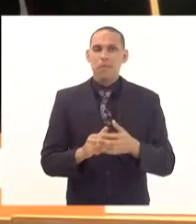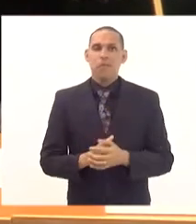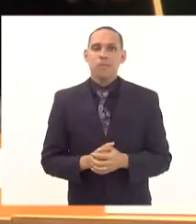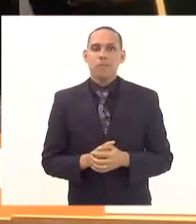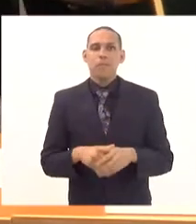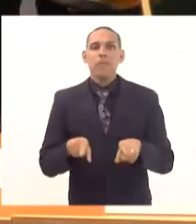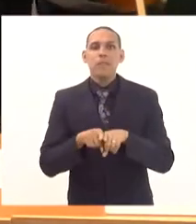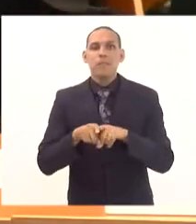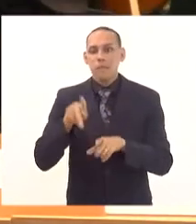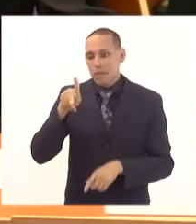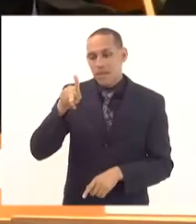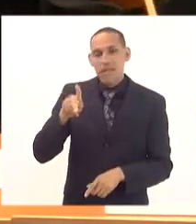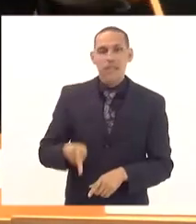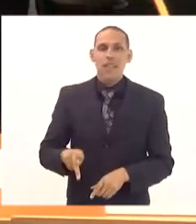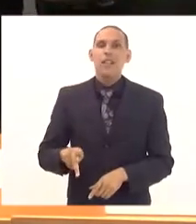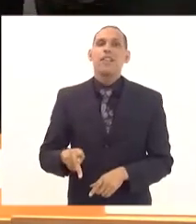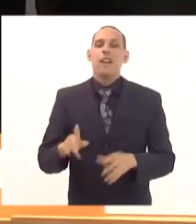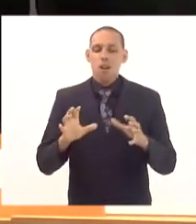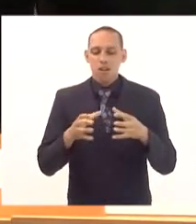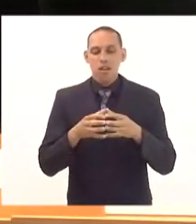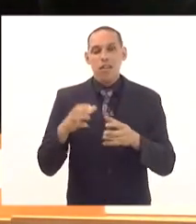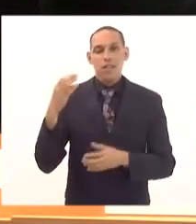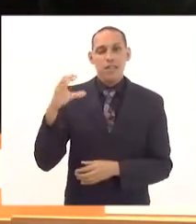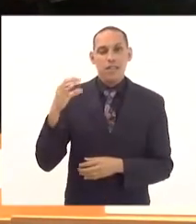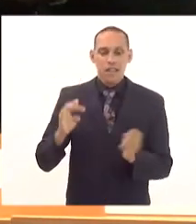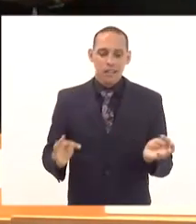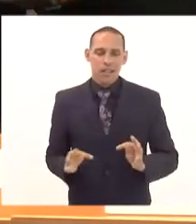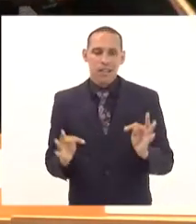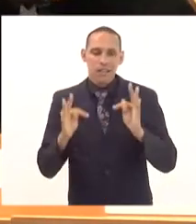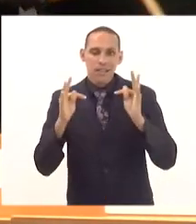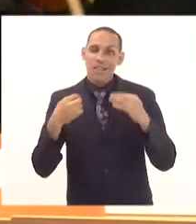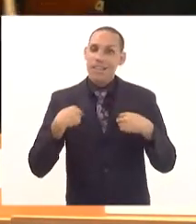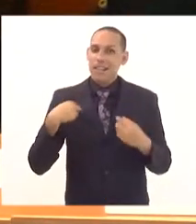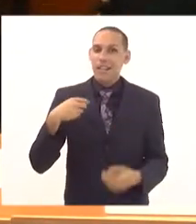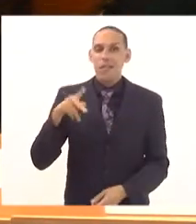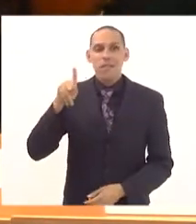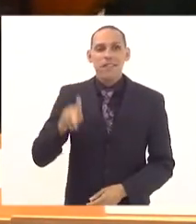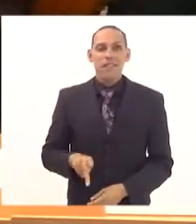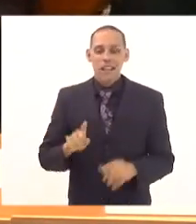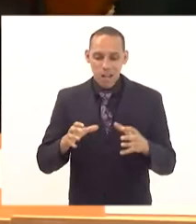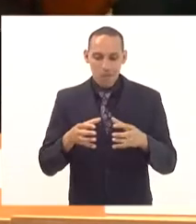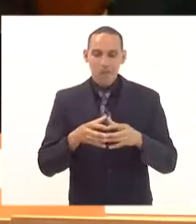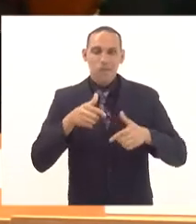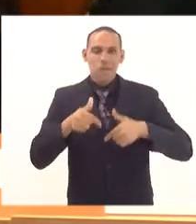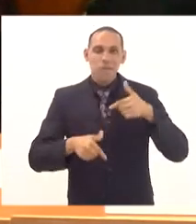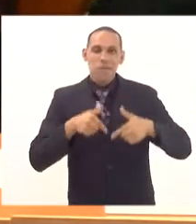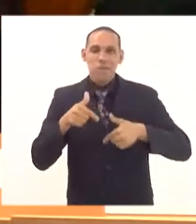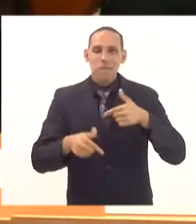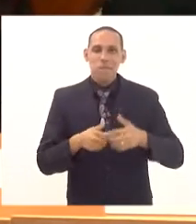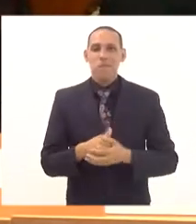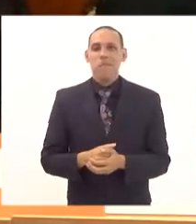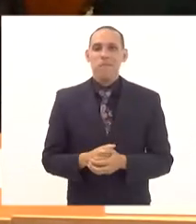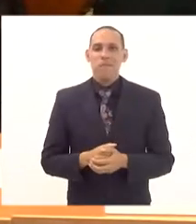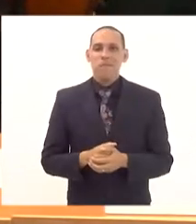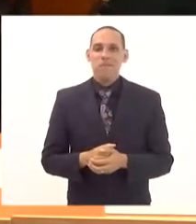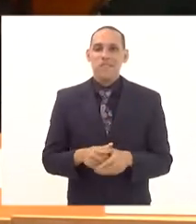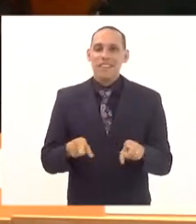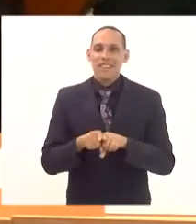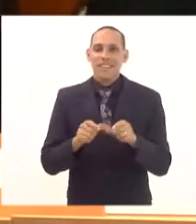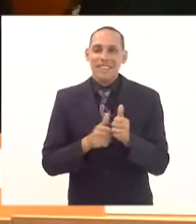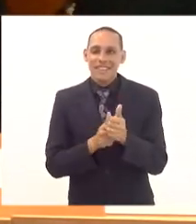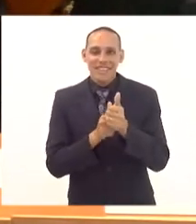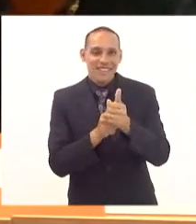presidente da Comissão de Ciência e Tecnologia e eu presidenta na condição de trabalho ou deve também acompanha